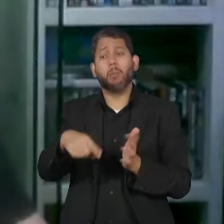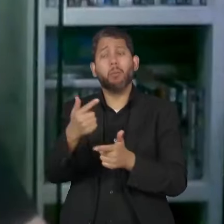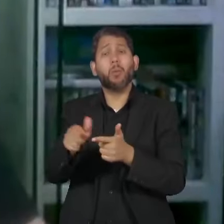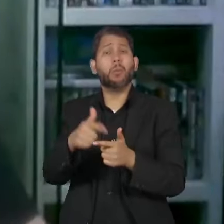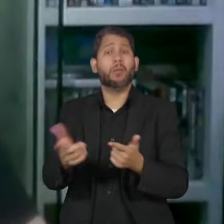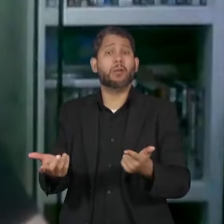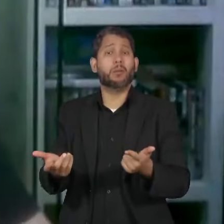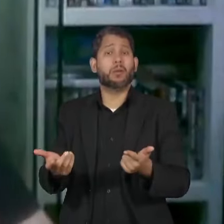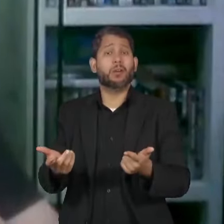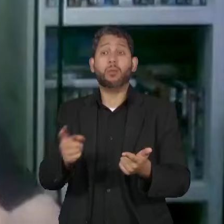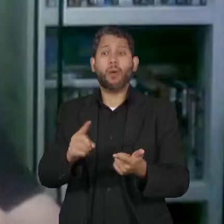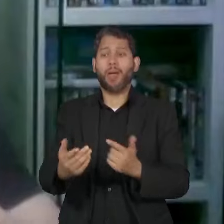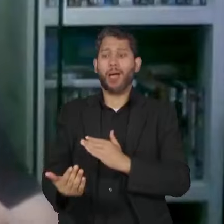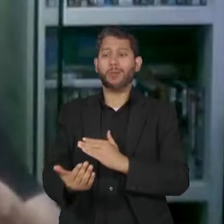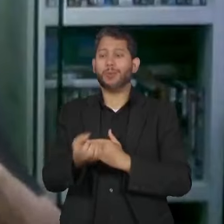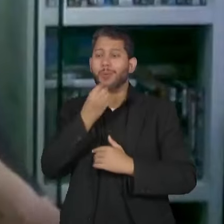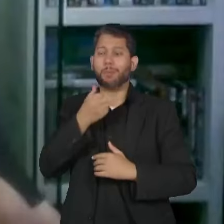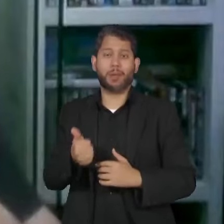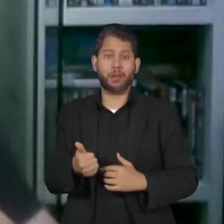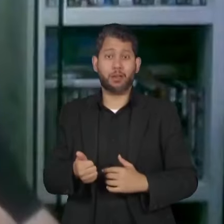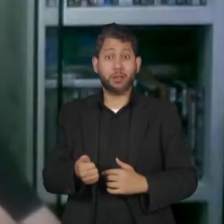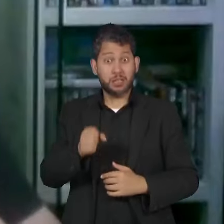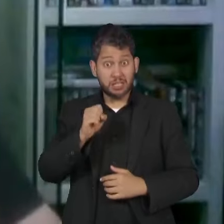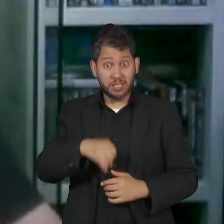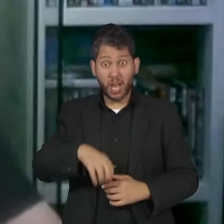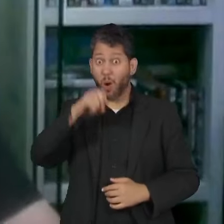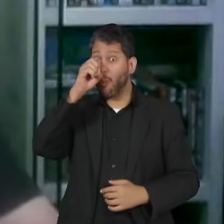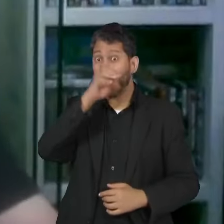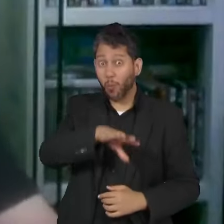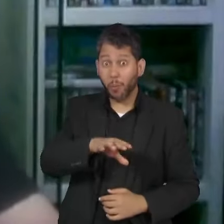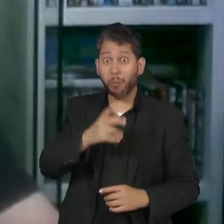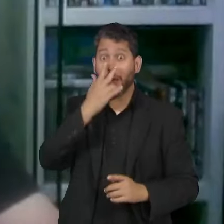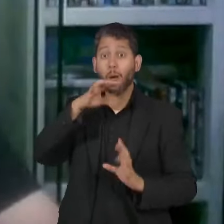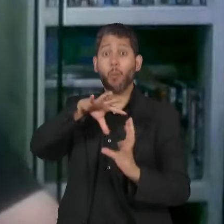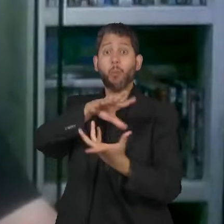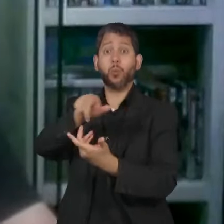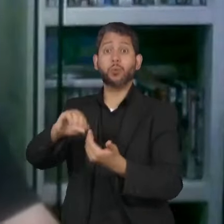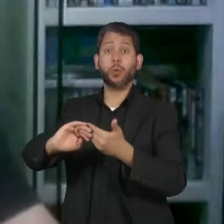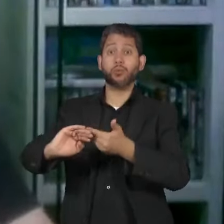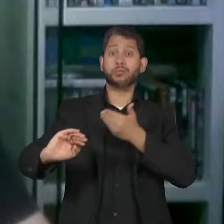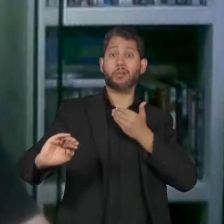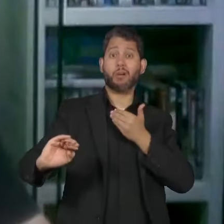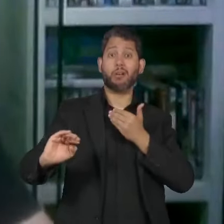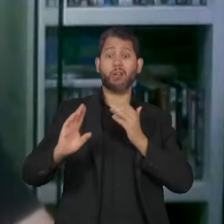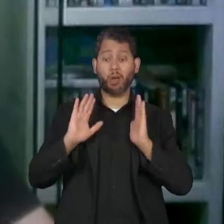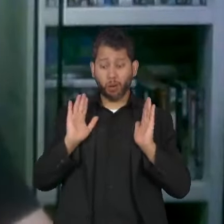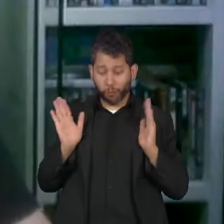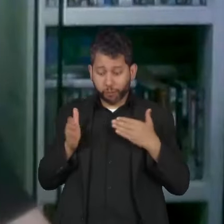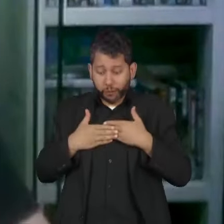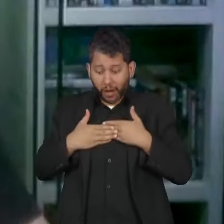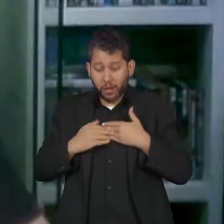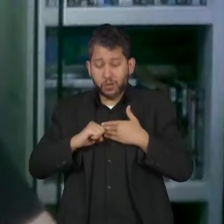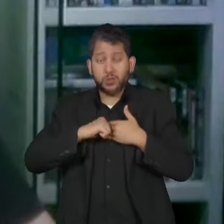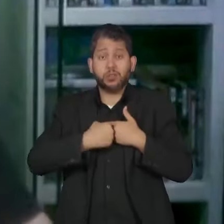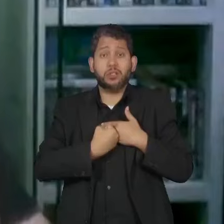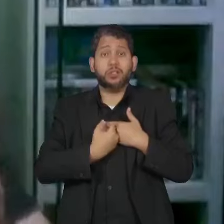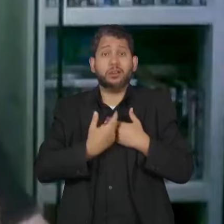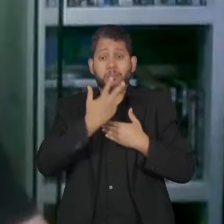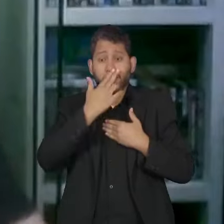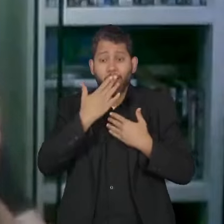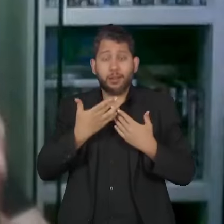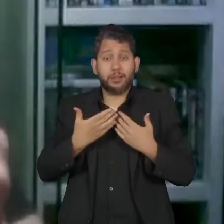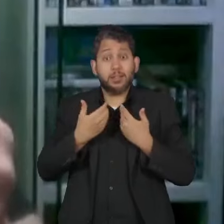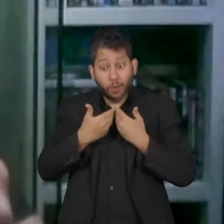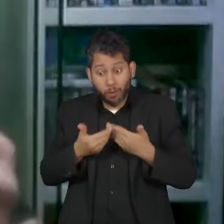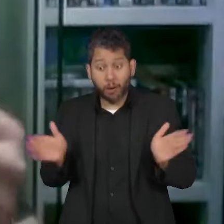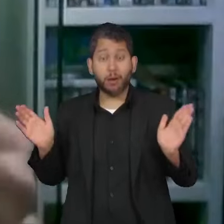muito mais que uma vantagem, que na medida que eu me isolo do mundo, eu acabo me fechando em torno de mim mesmo. Ao contrário, quando eu me